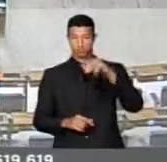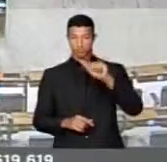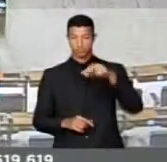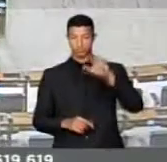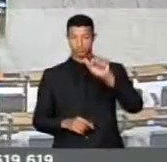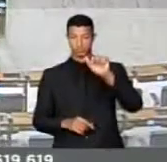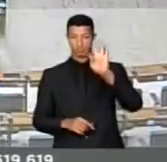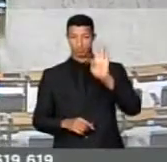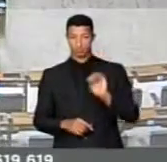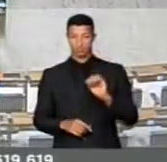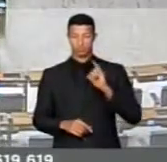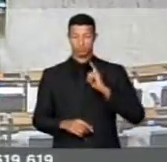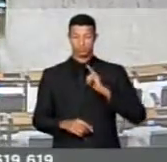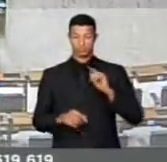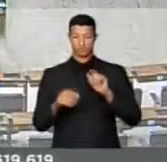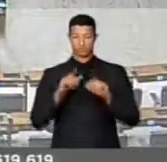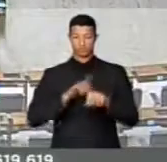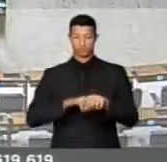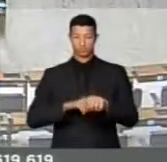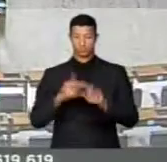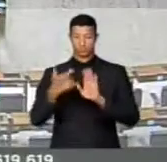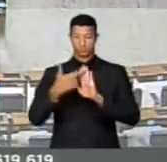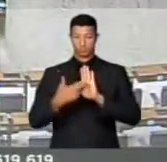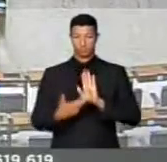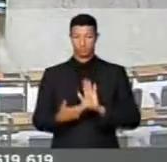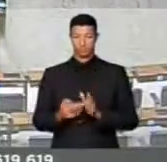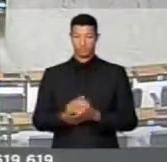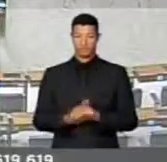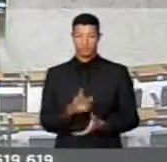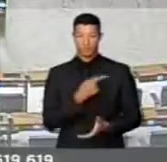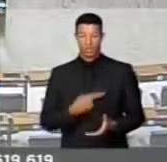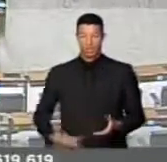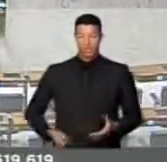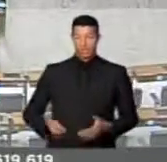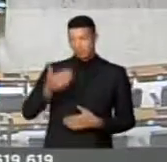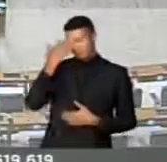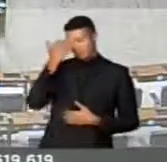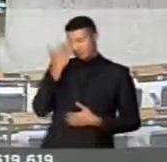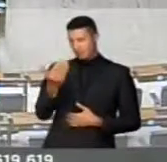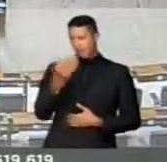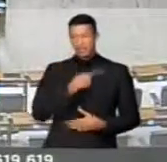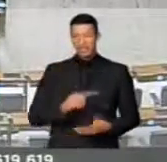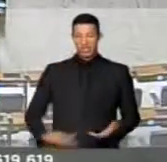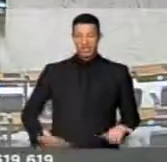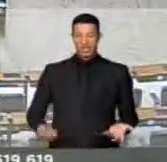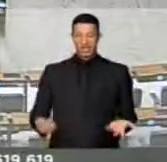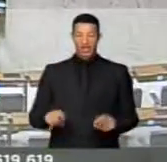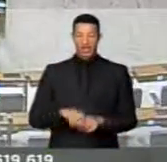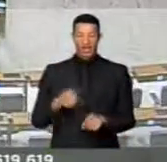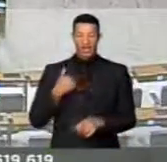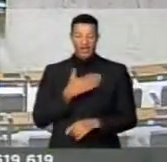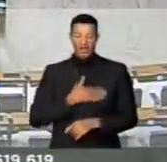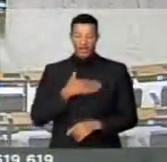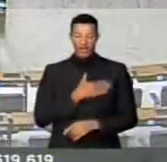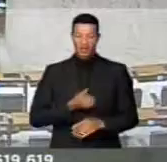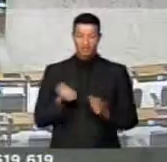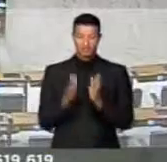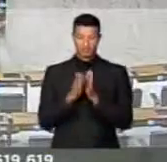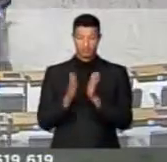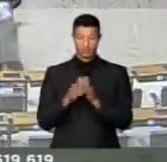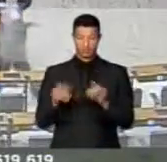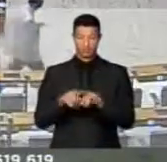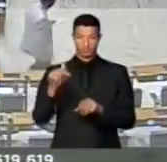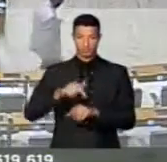Excelência tem o tempo regimental. Senhor Presidente, muito obrigado. Senhor Presidente, eu gostaria de parabenizar